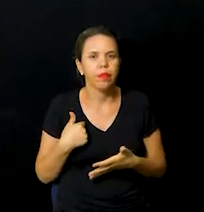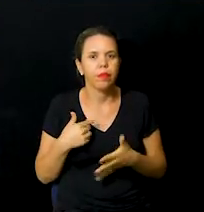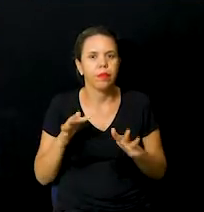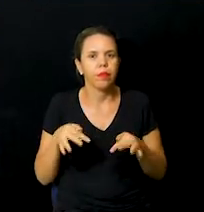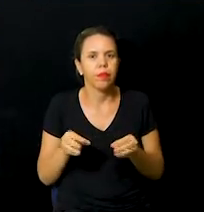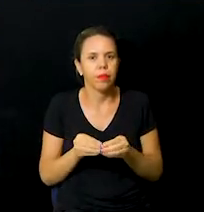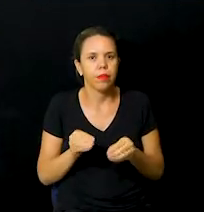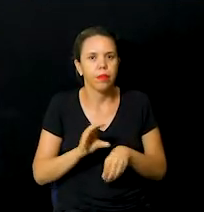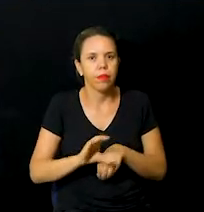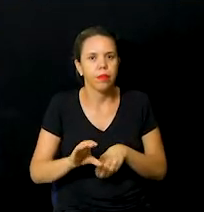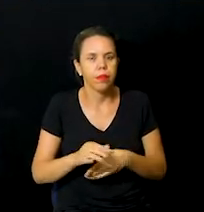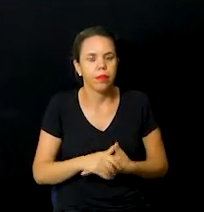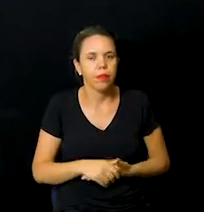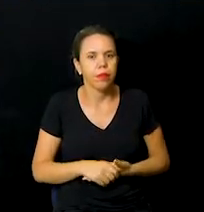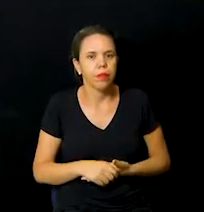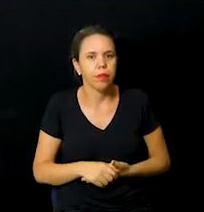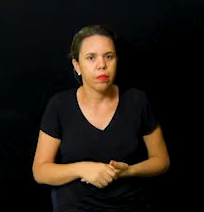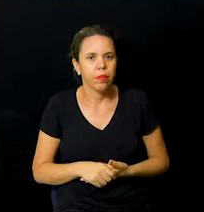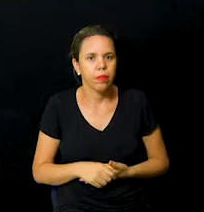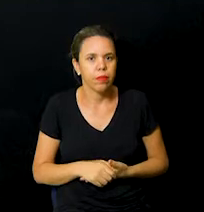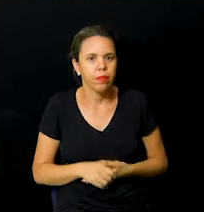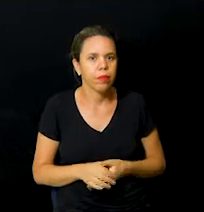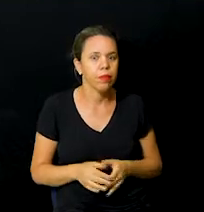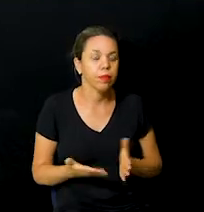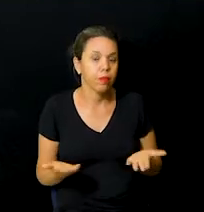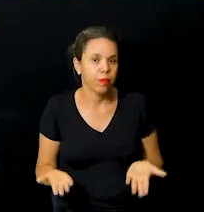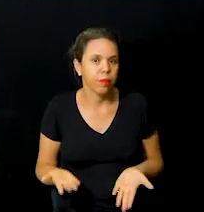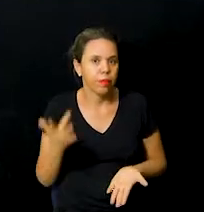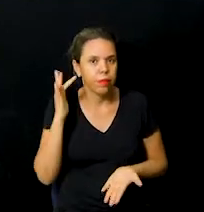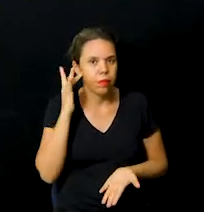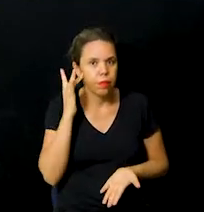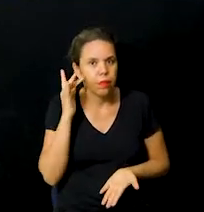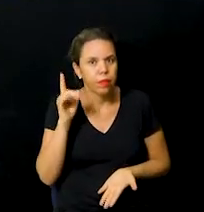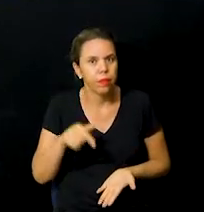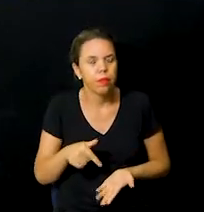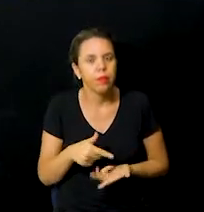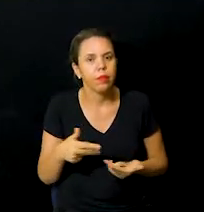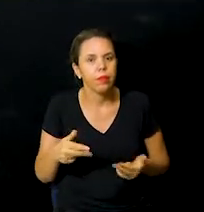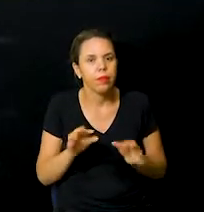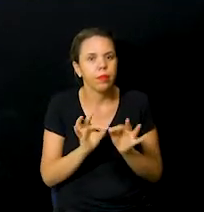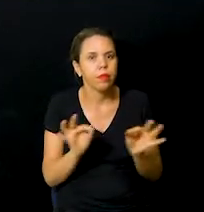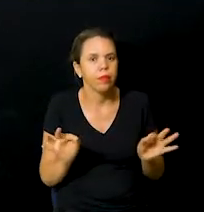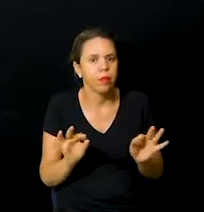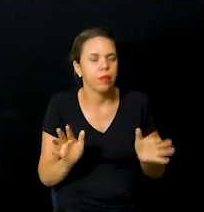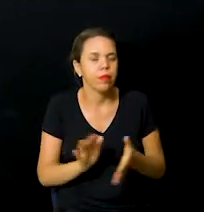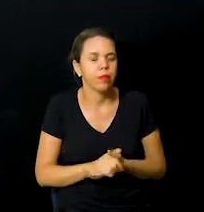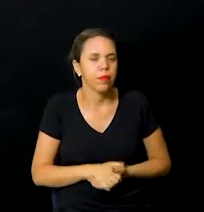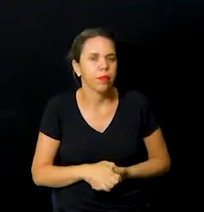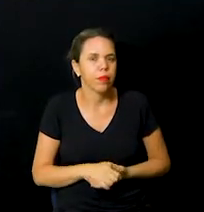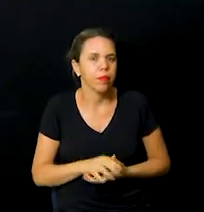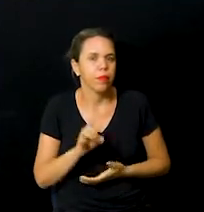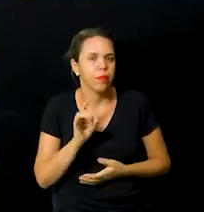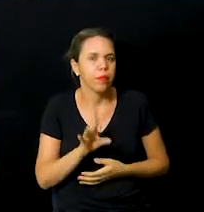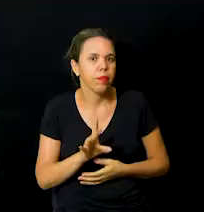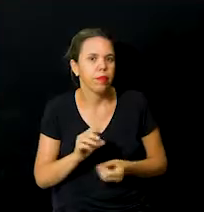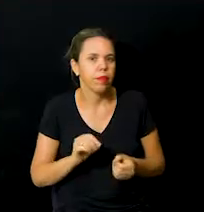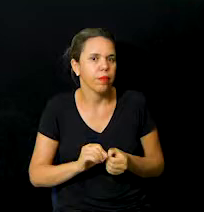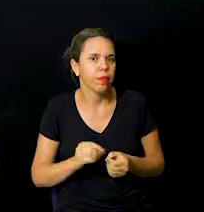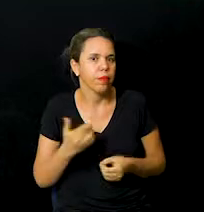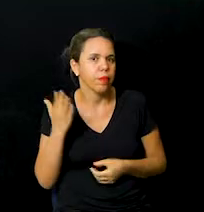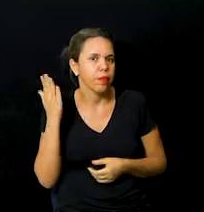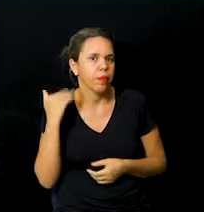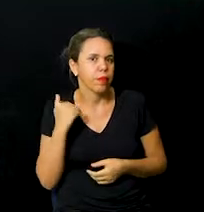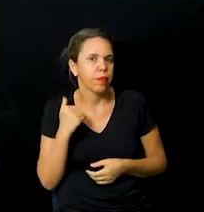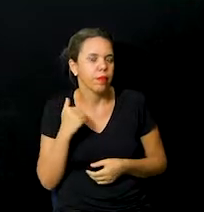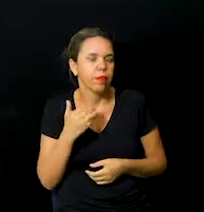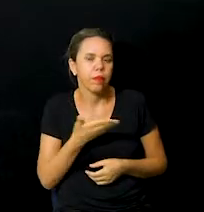estou finalizando ele, né? E a propósito, eu achava que era algo muito simples, que era realmente só fazer o que